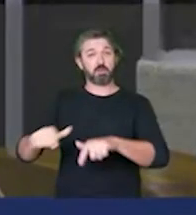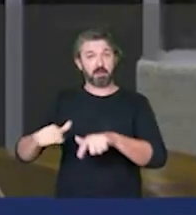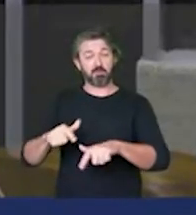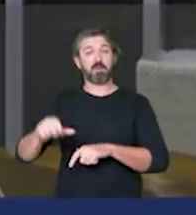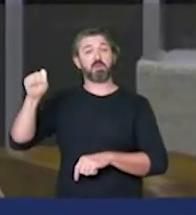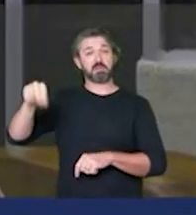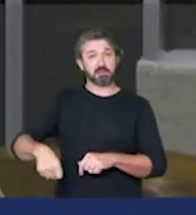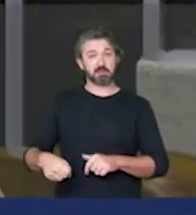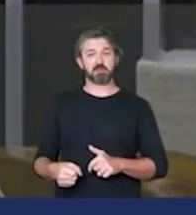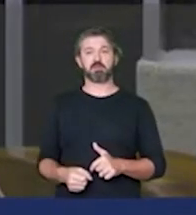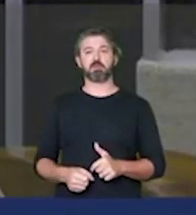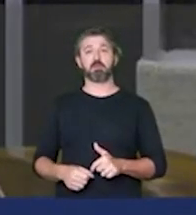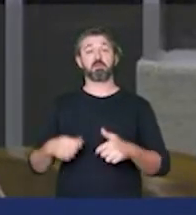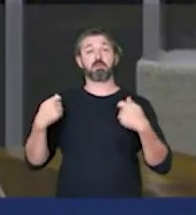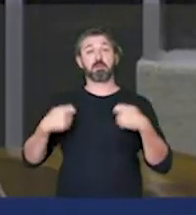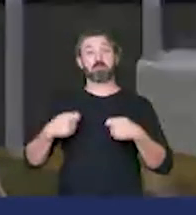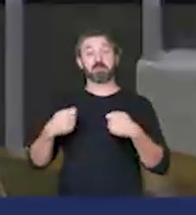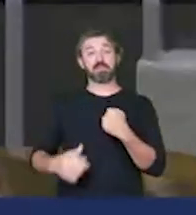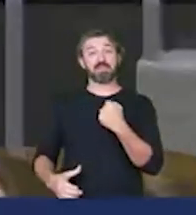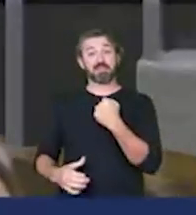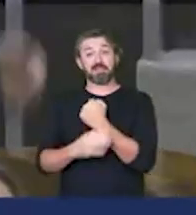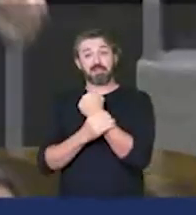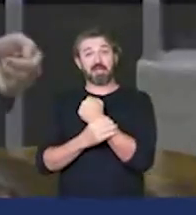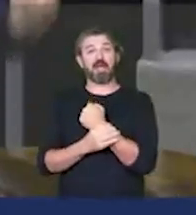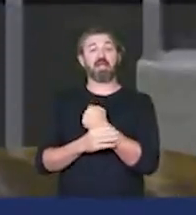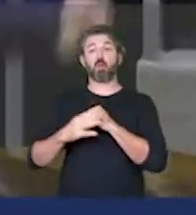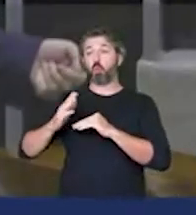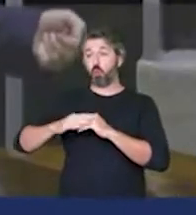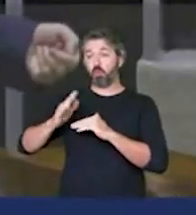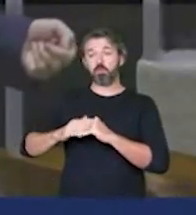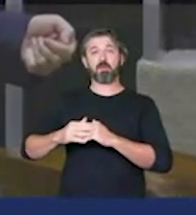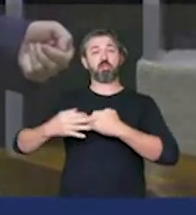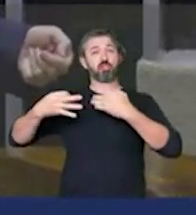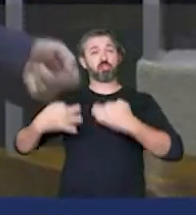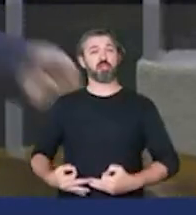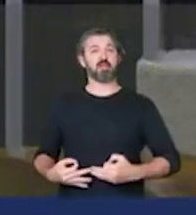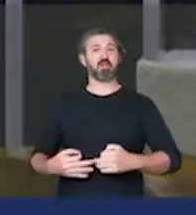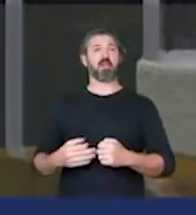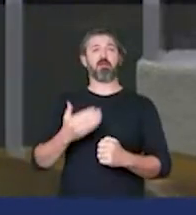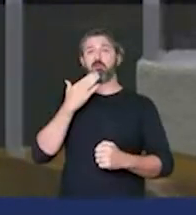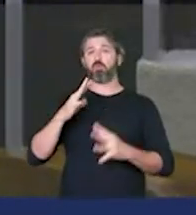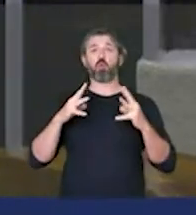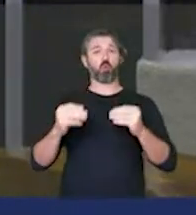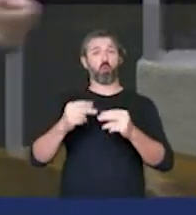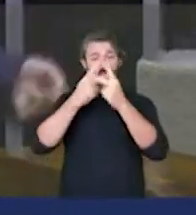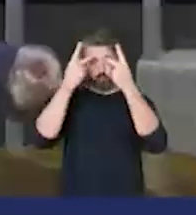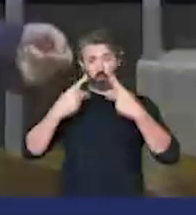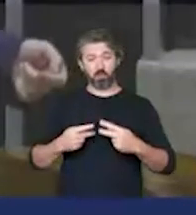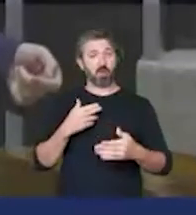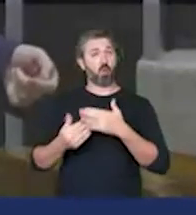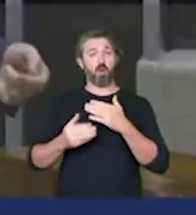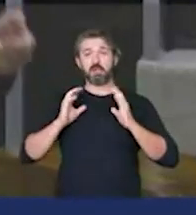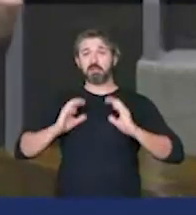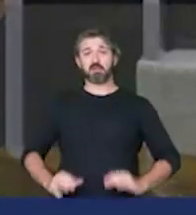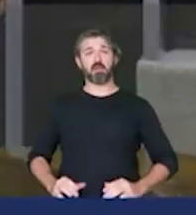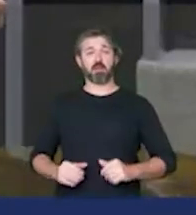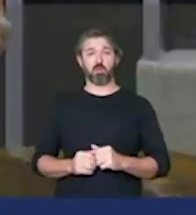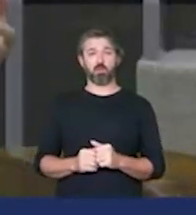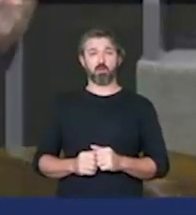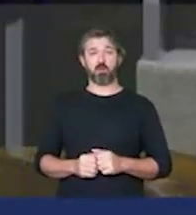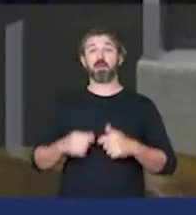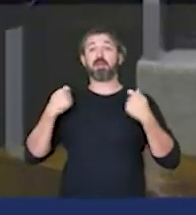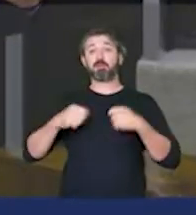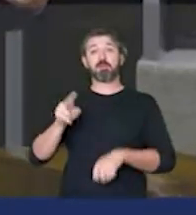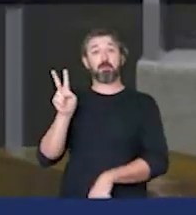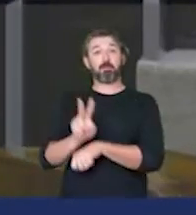trabalho. É preciso garantir condições mínimas de dignidade para todo ser humano e para todo cidadão. E é